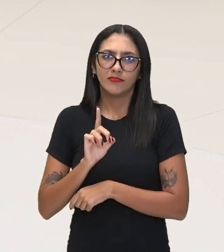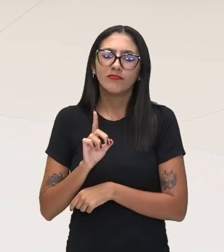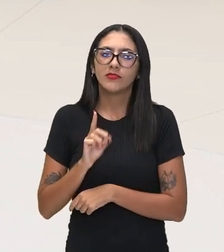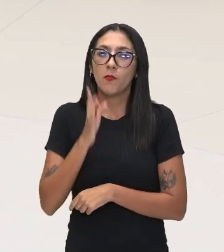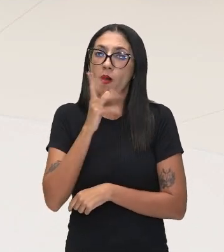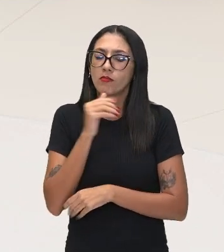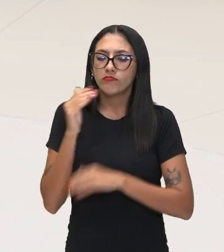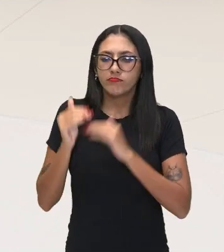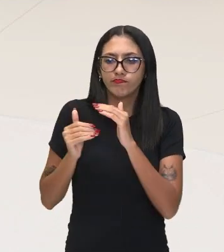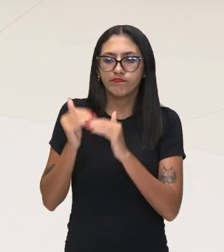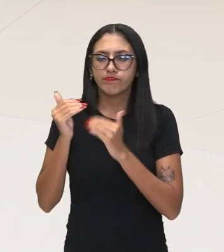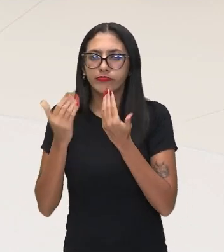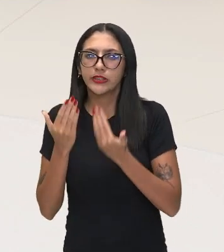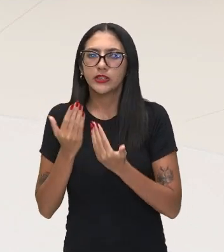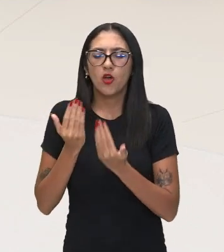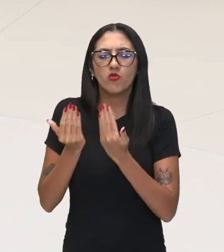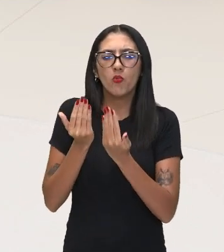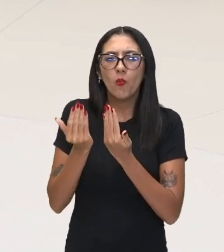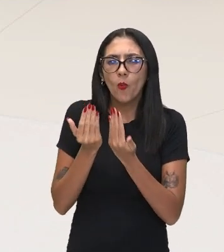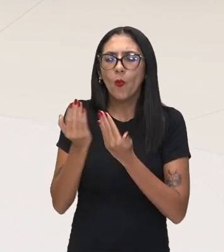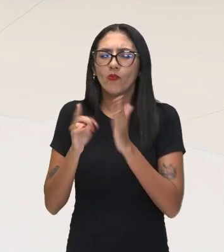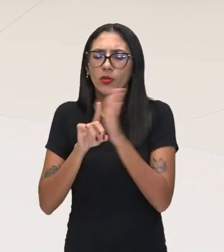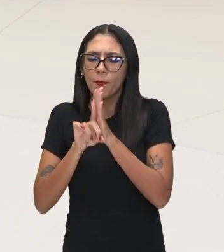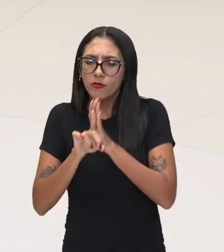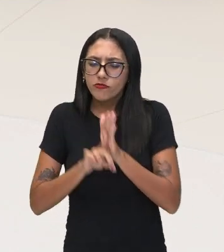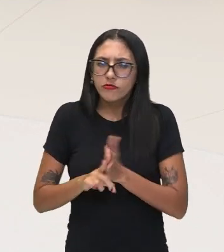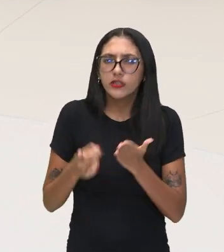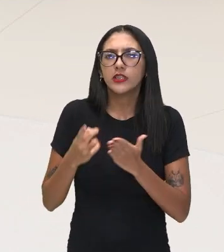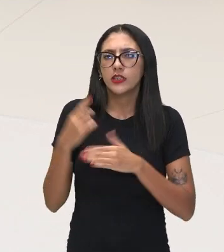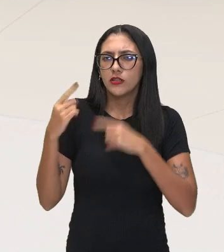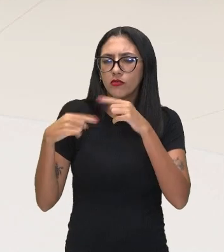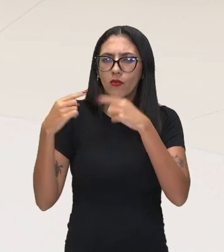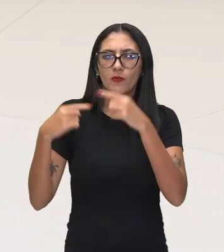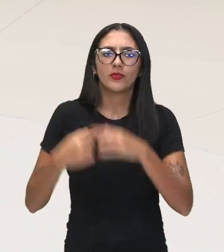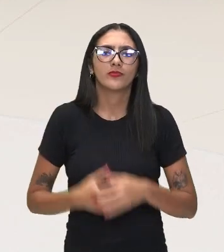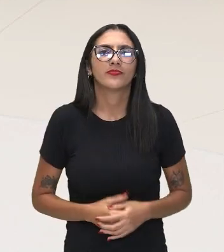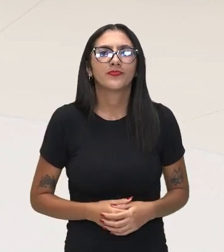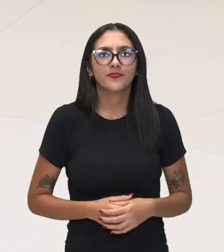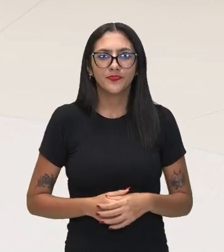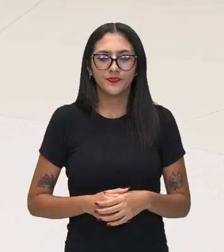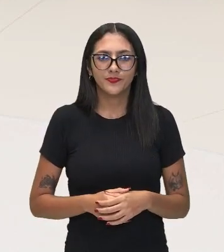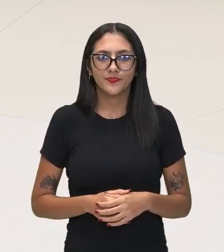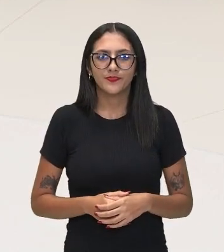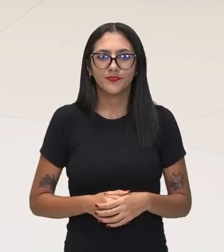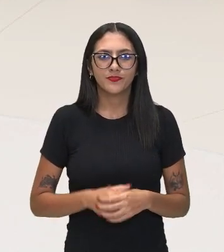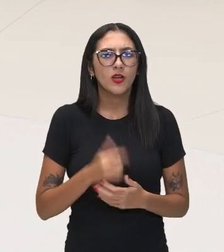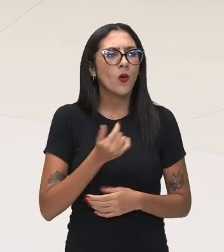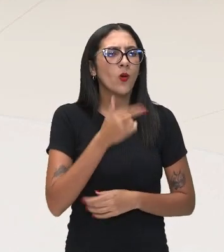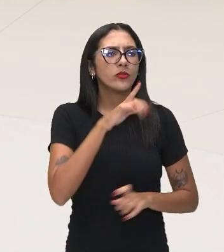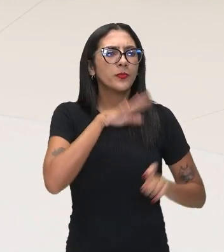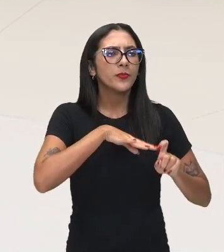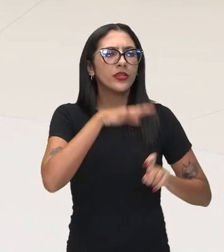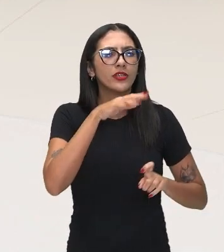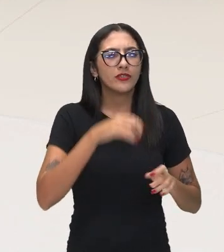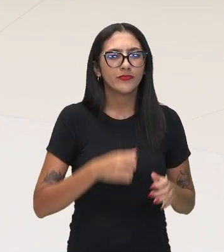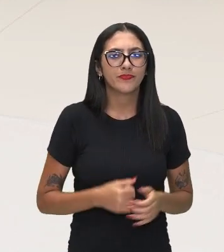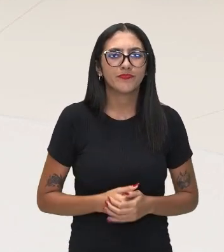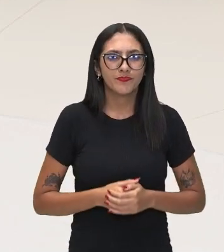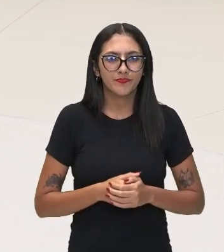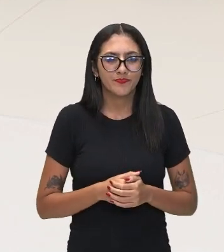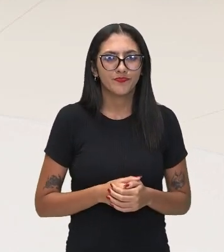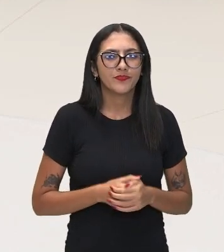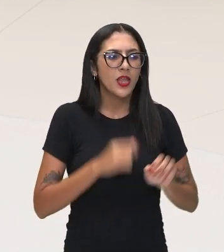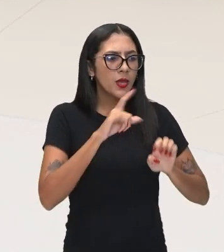né? Com essas possibilidades de empreendimentos também. E outro mito que nós temos é empreender é